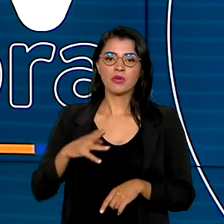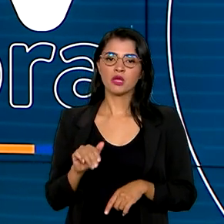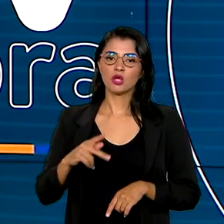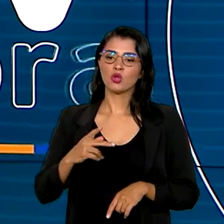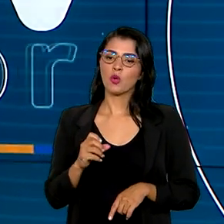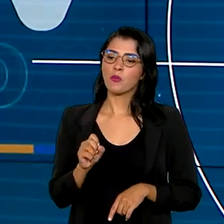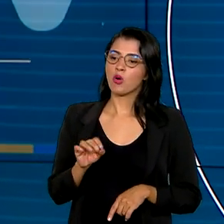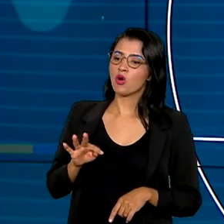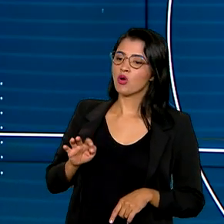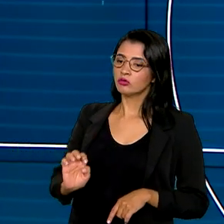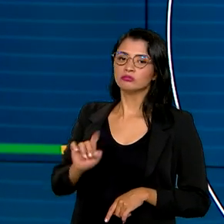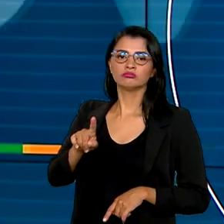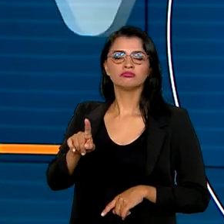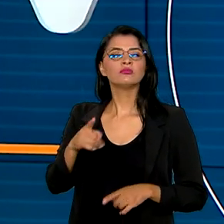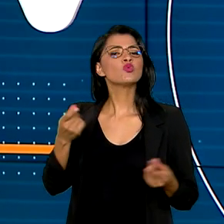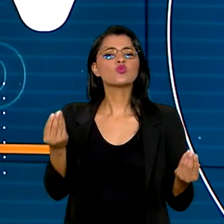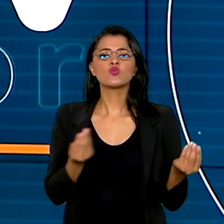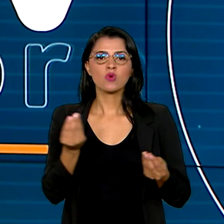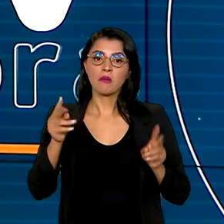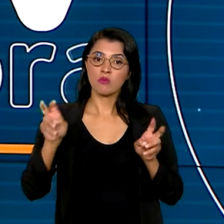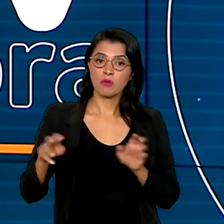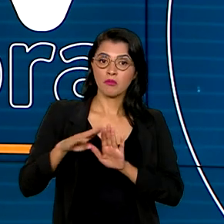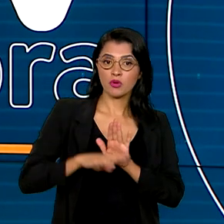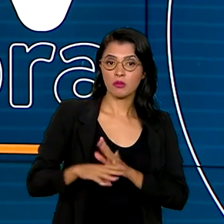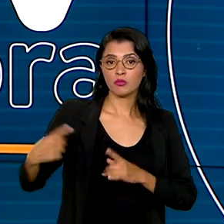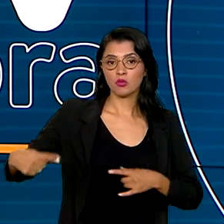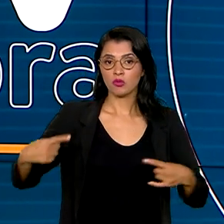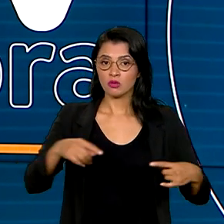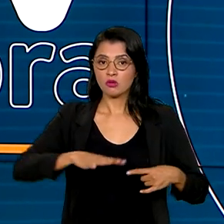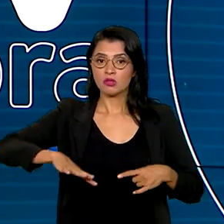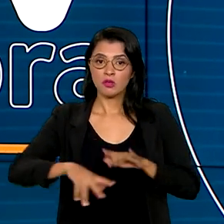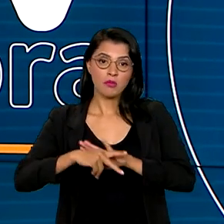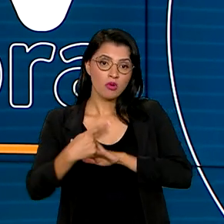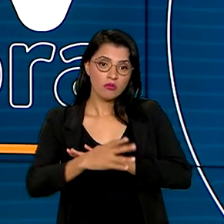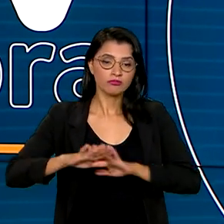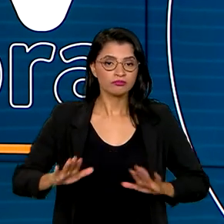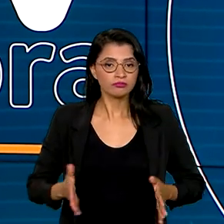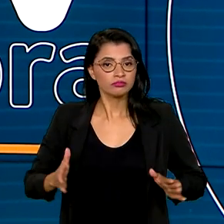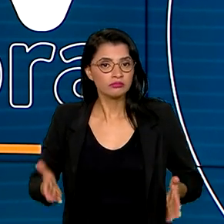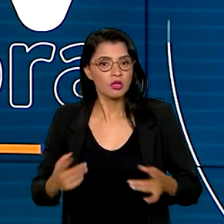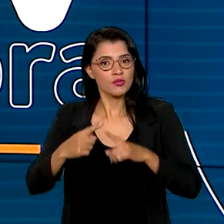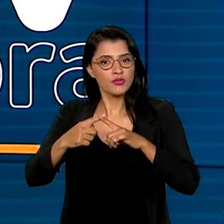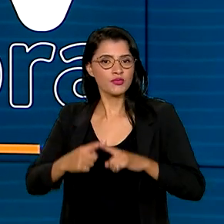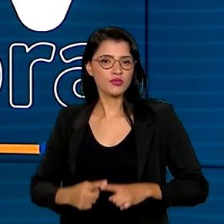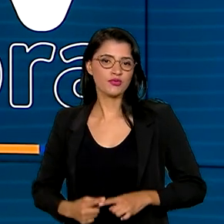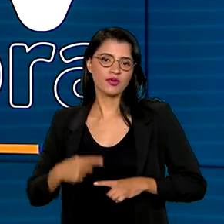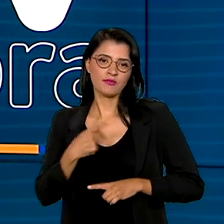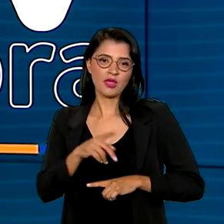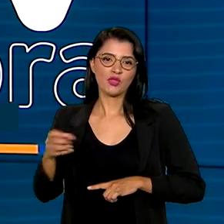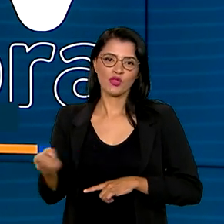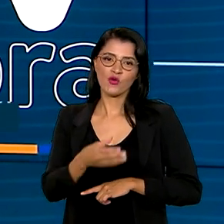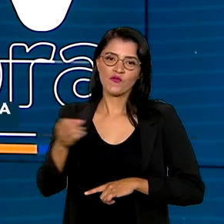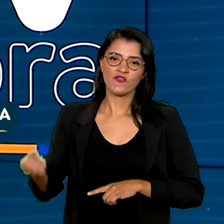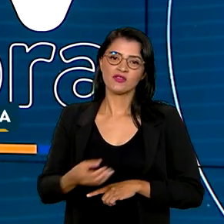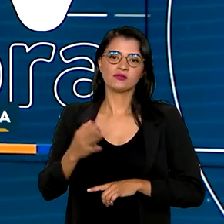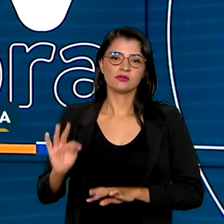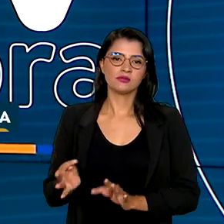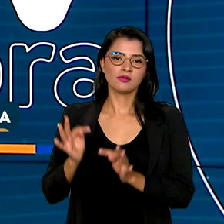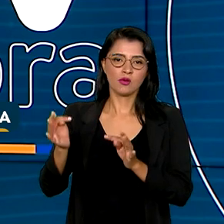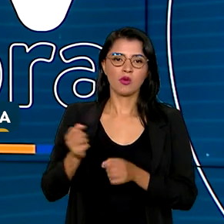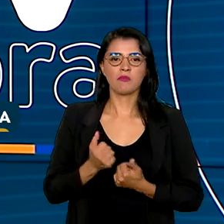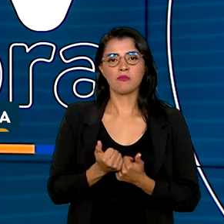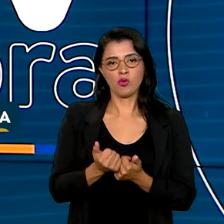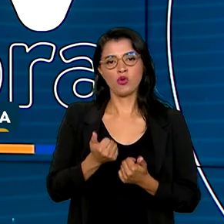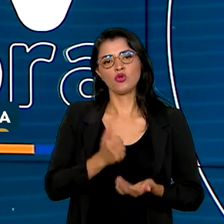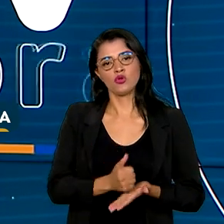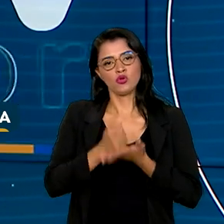a pasta vai cuidar dos programas políticas e ações para promover a competitividade a Inovação e o apoio ao